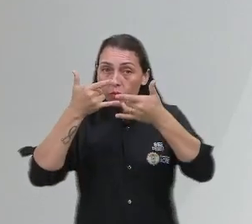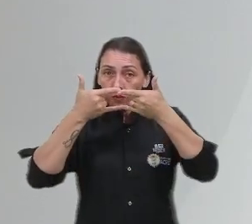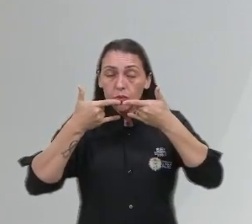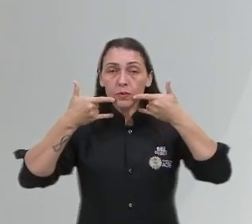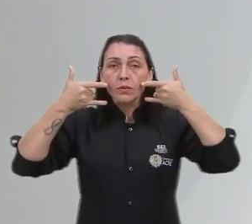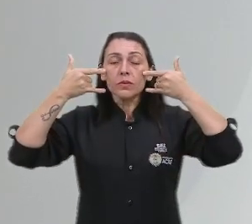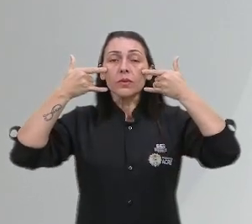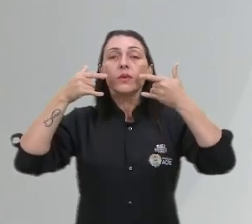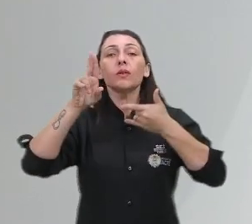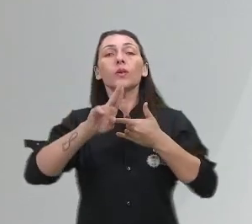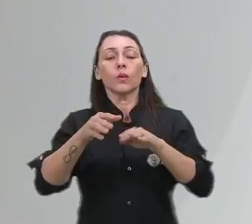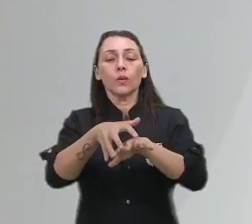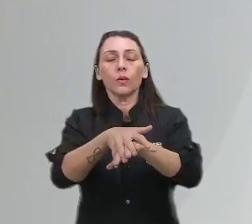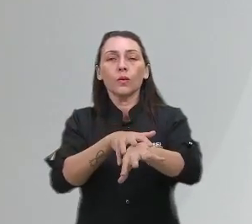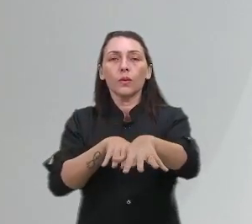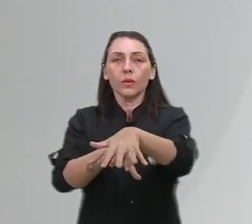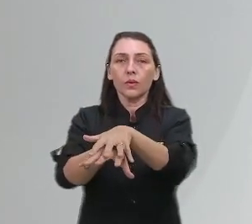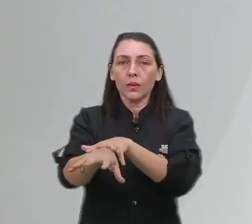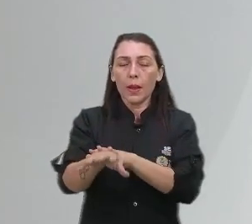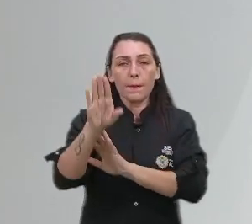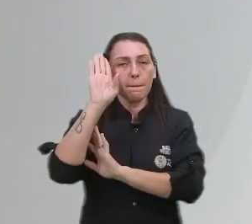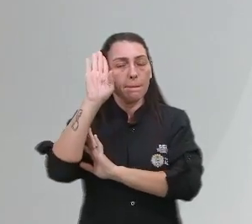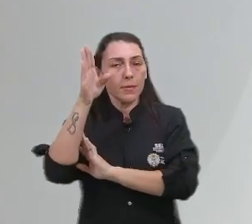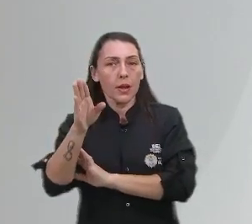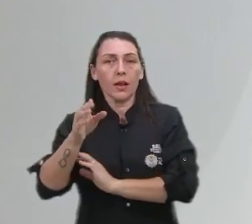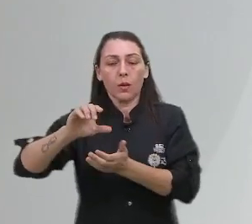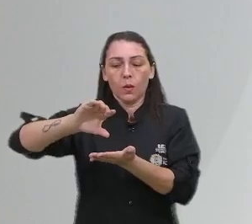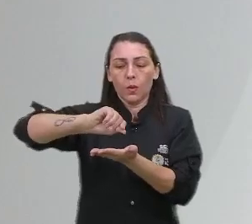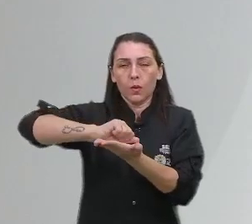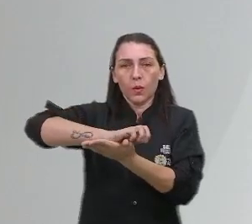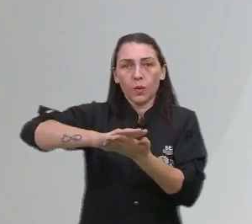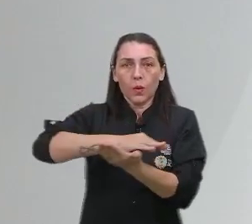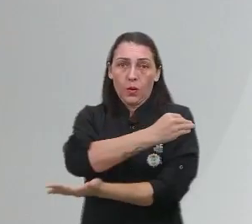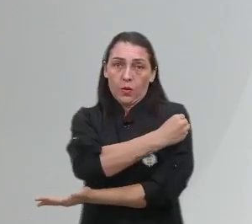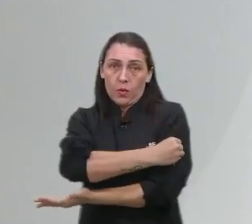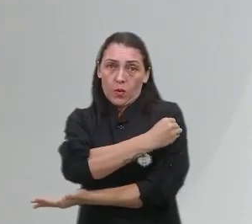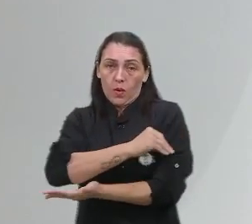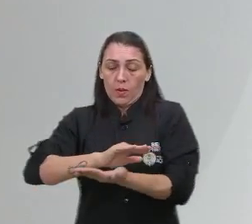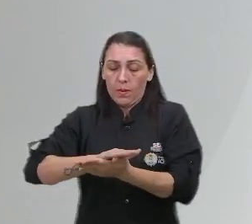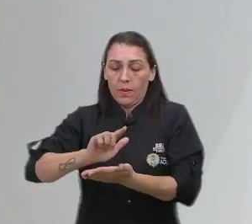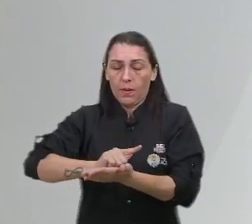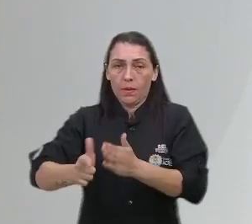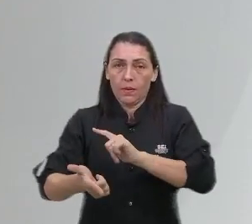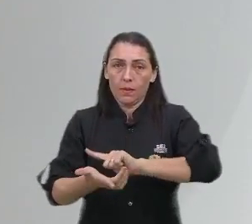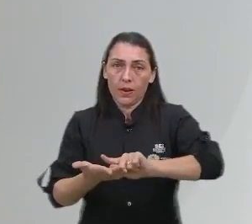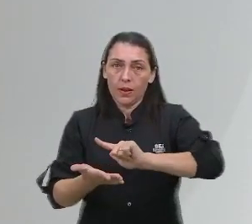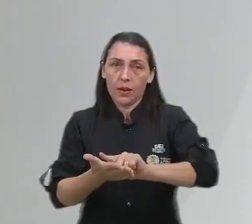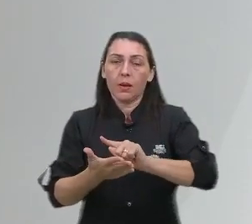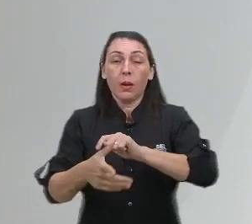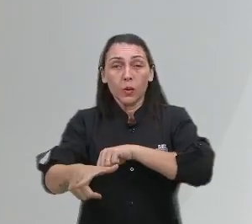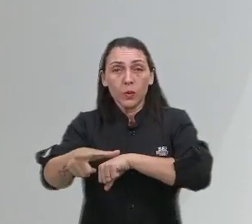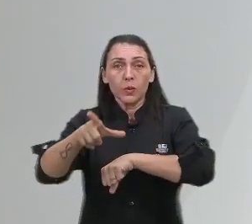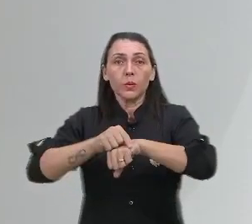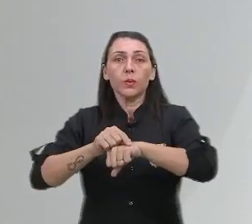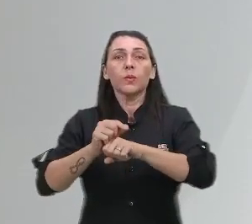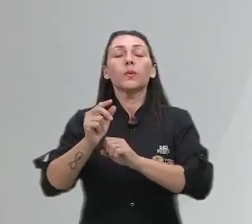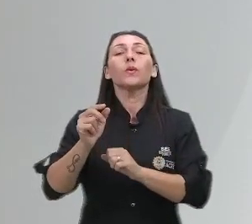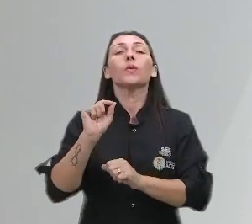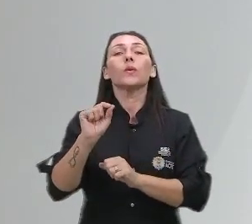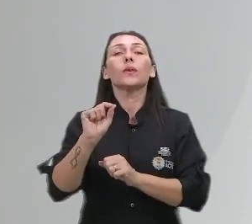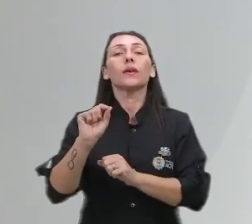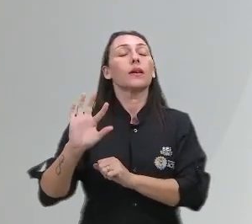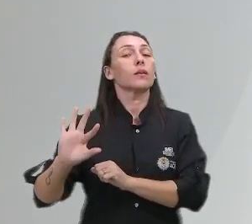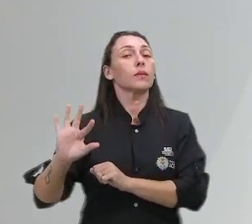máscaras e o uso de luvas, e principalmente do álcool, que era uma forma de higienizar para não contrair o vírus, o que